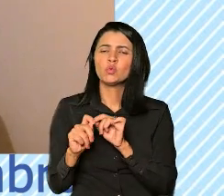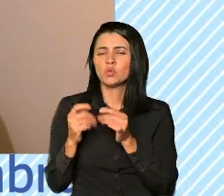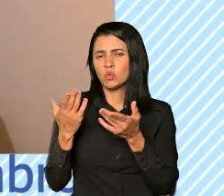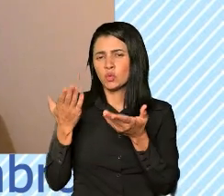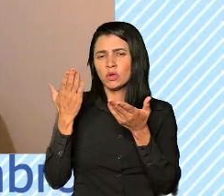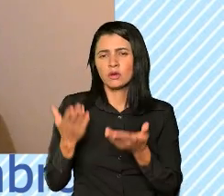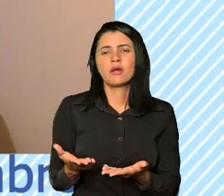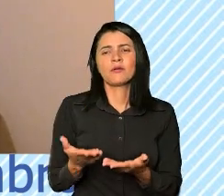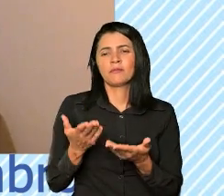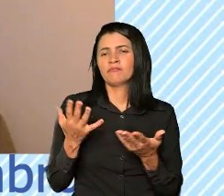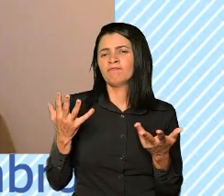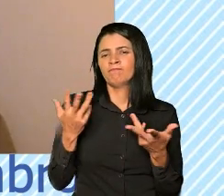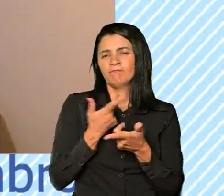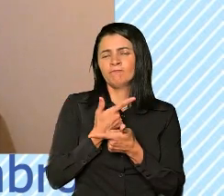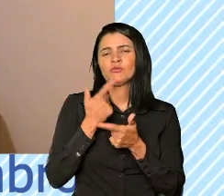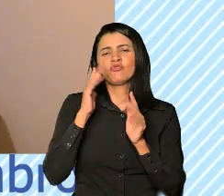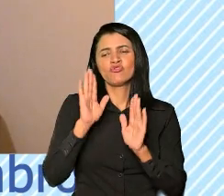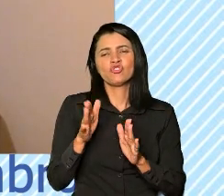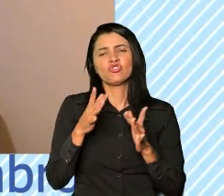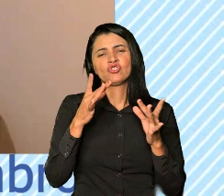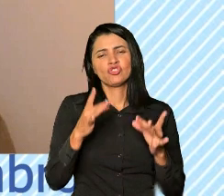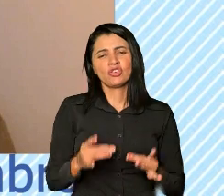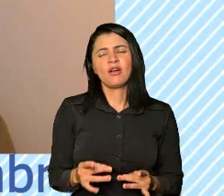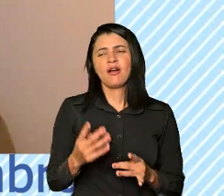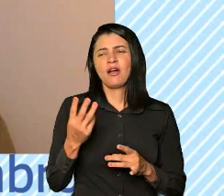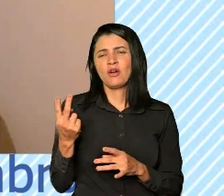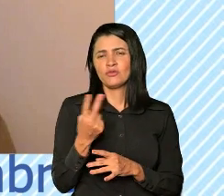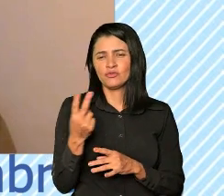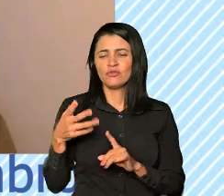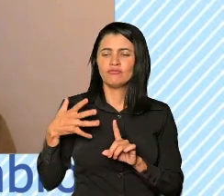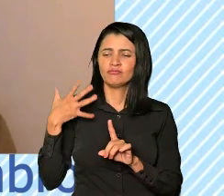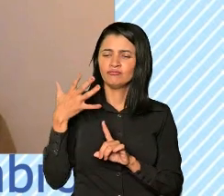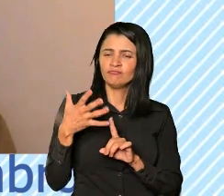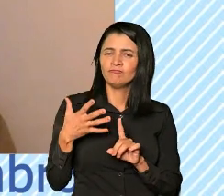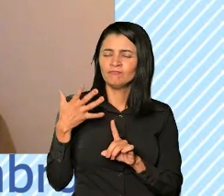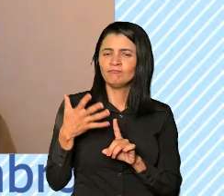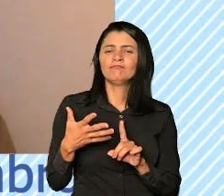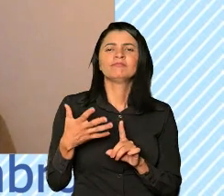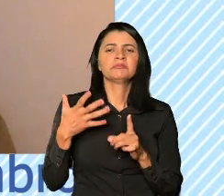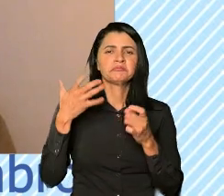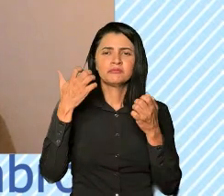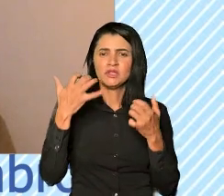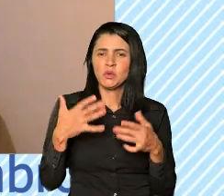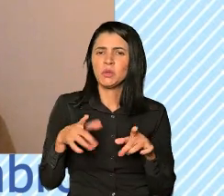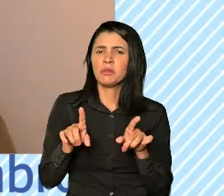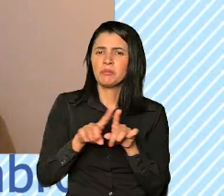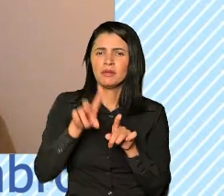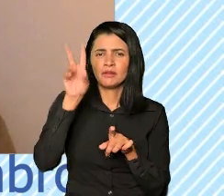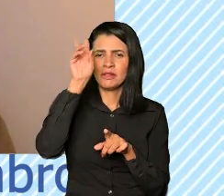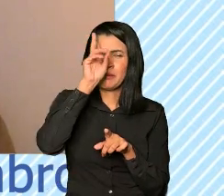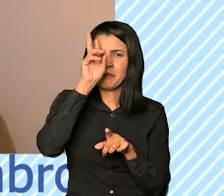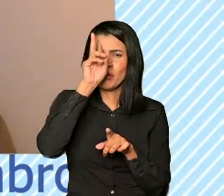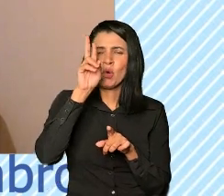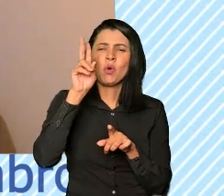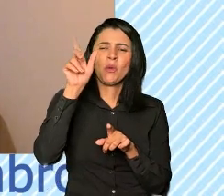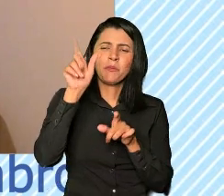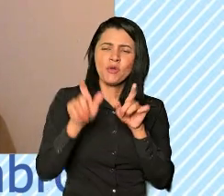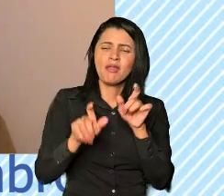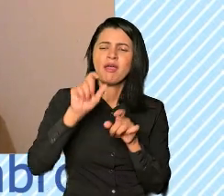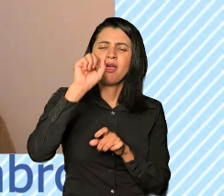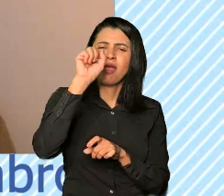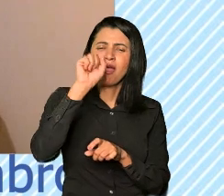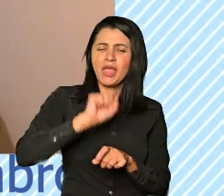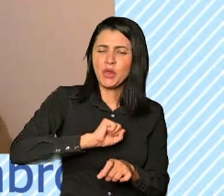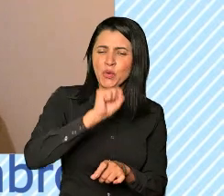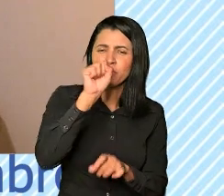como foi maravilhosamente abordada tanto pela Nina, e como também o Ricardo Oriali também falou, lembrou das nossas heroínas, né,